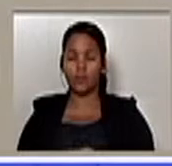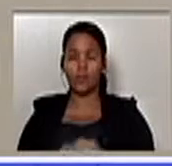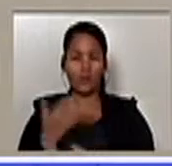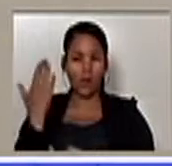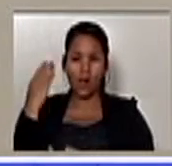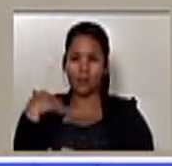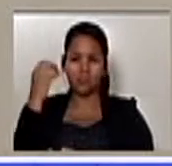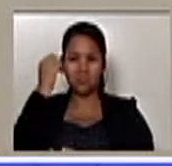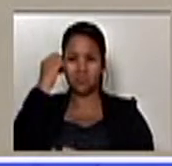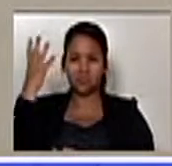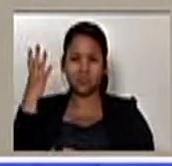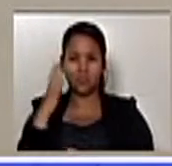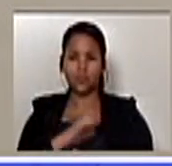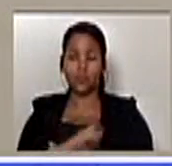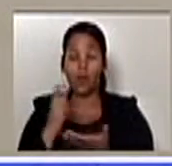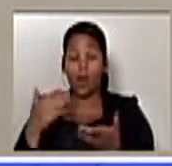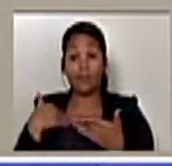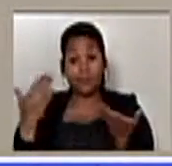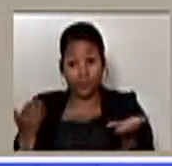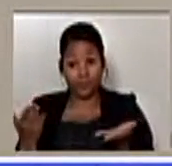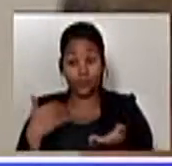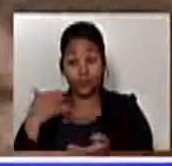que